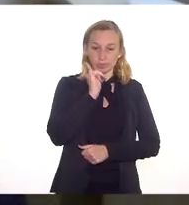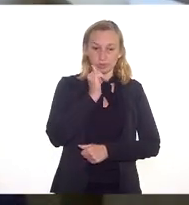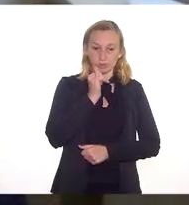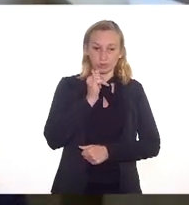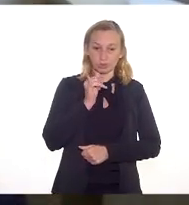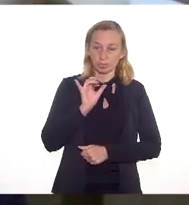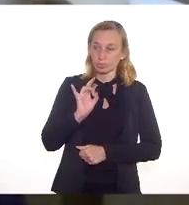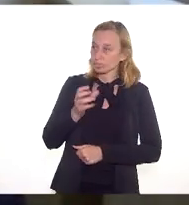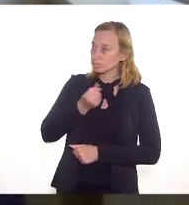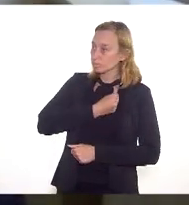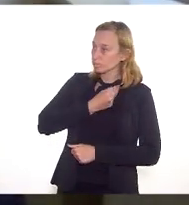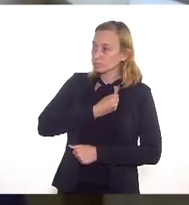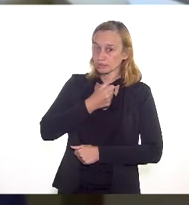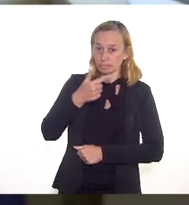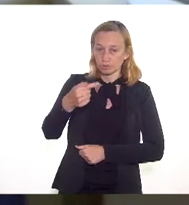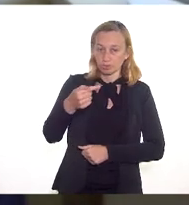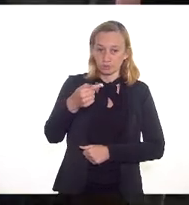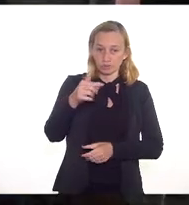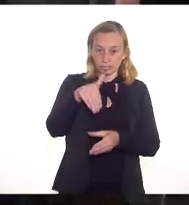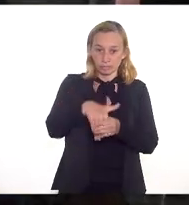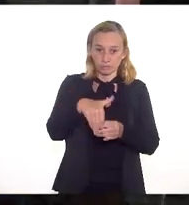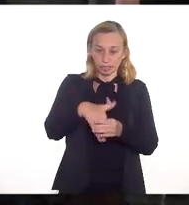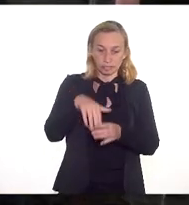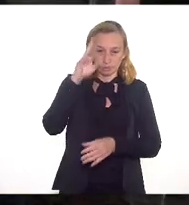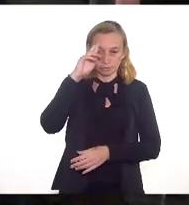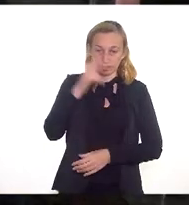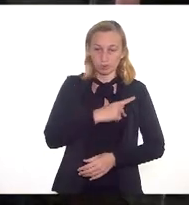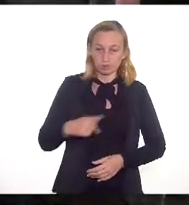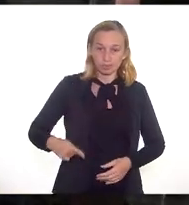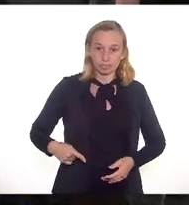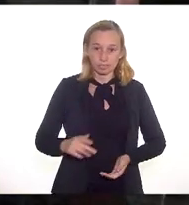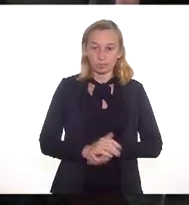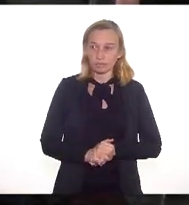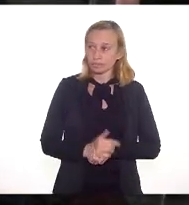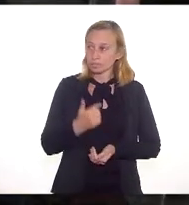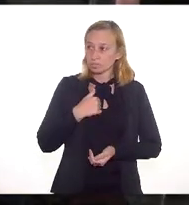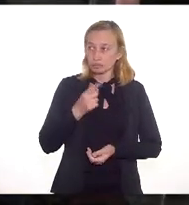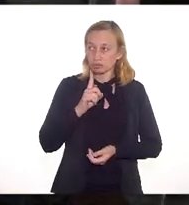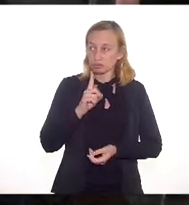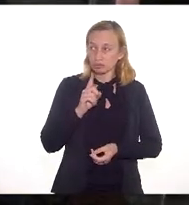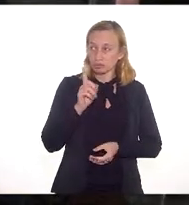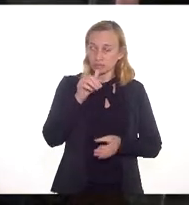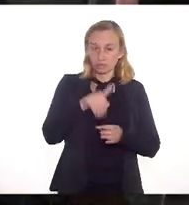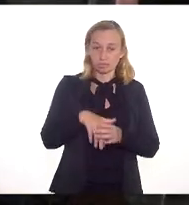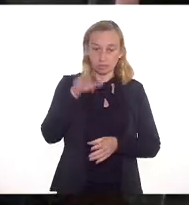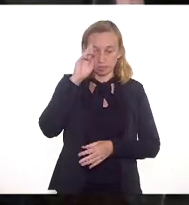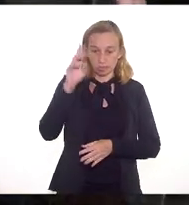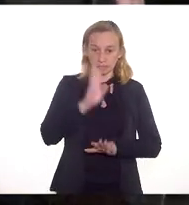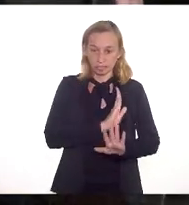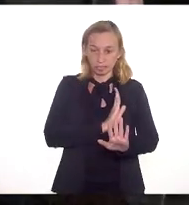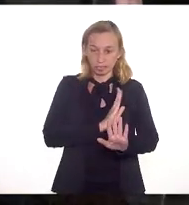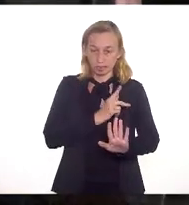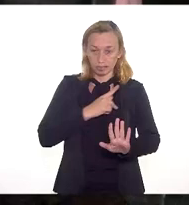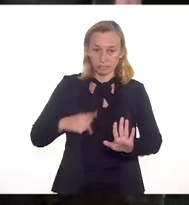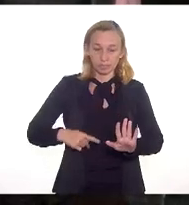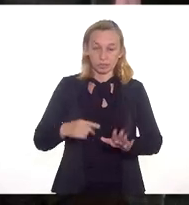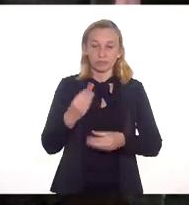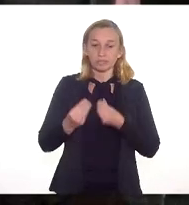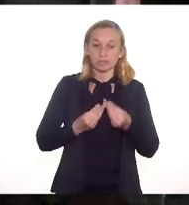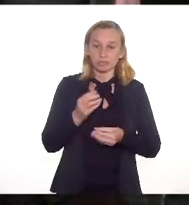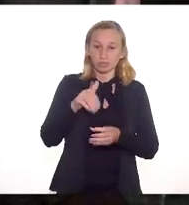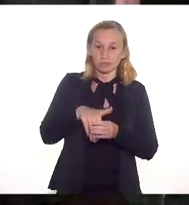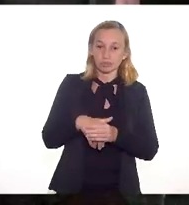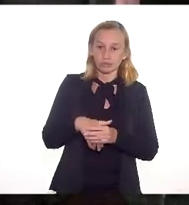Já está votando gente demais. Não. Eu não votei ainda, presidente. Ah, Zeidan. Então, espera aí. Como vota, deputada